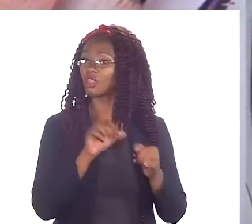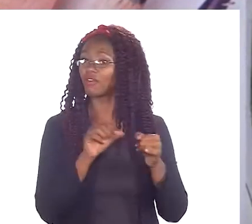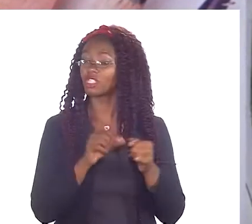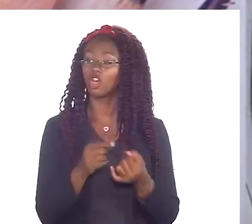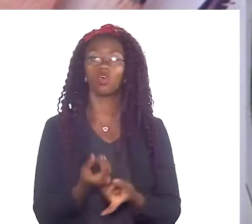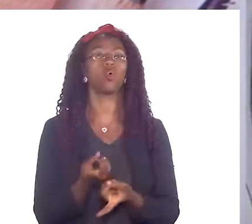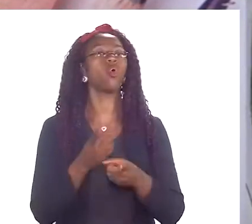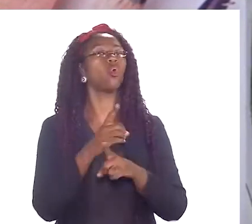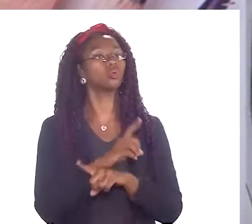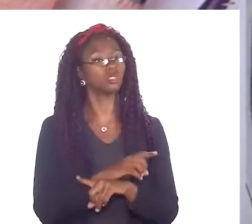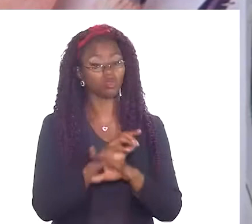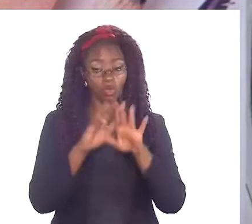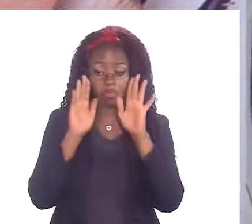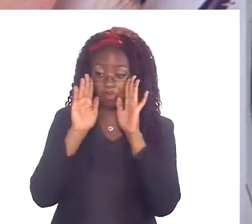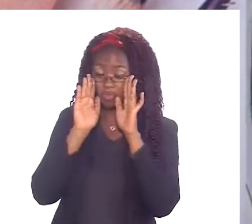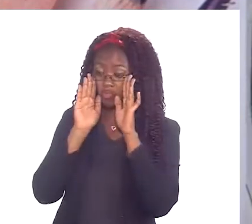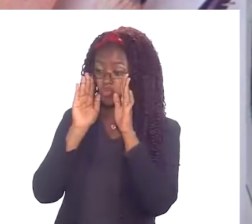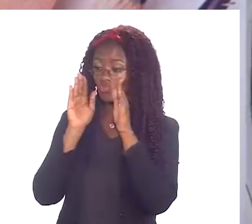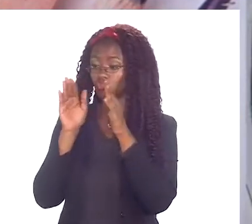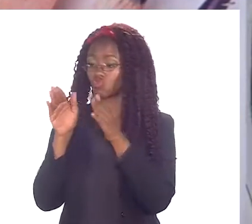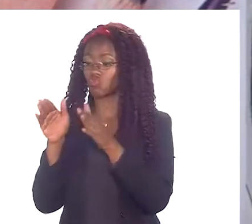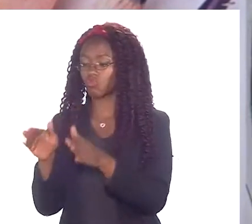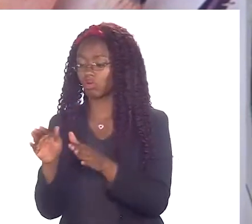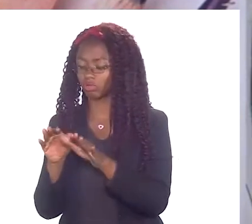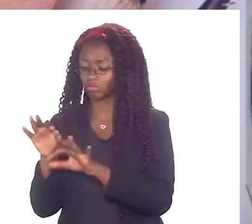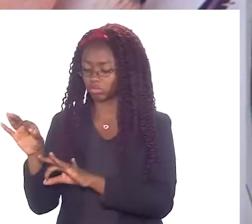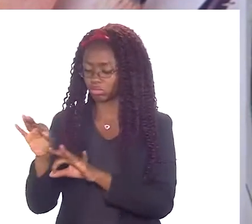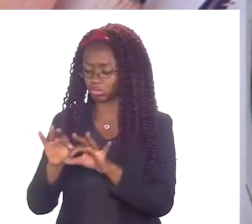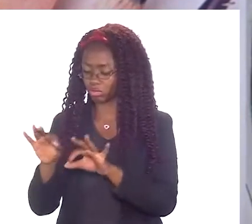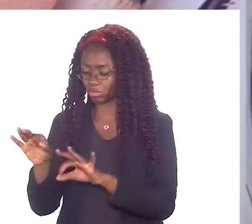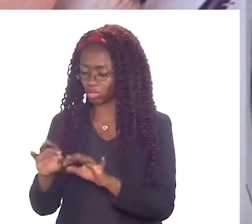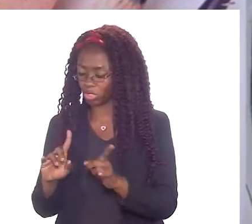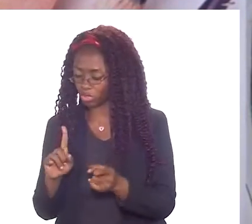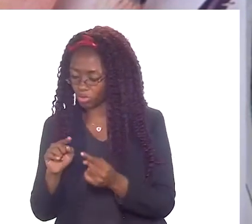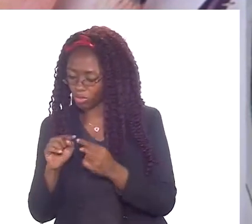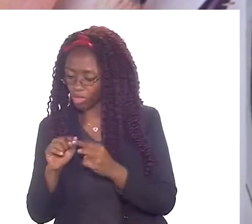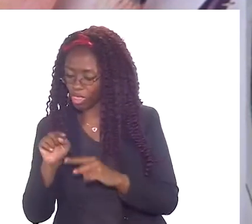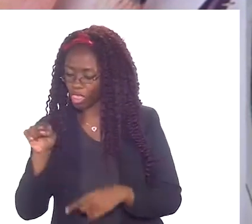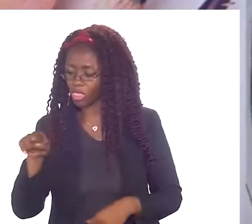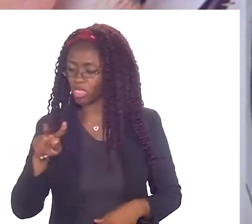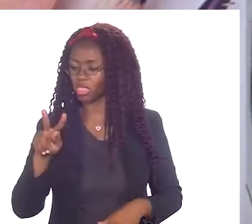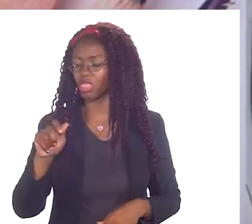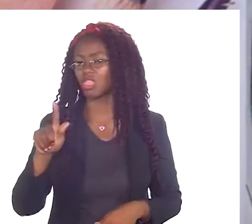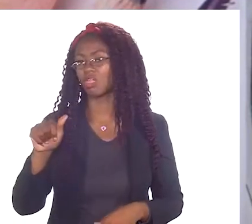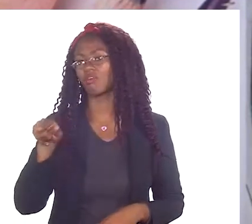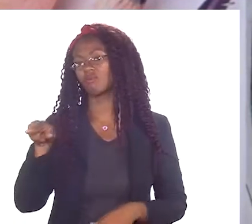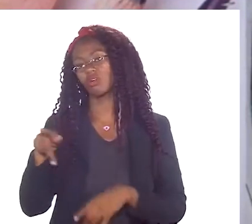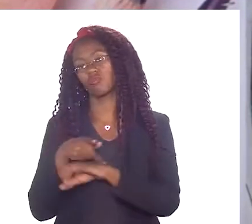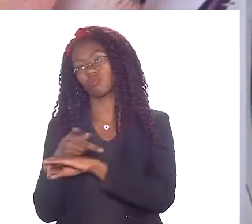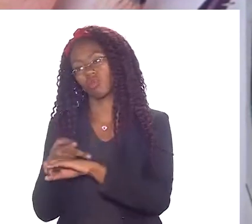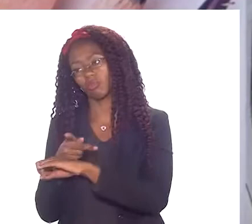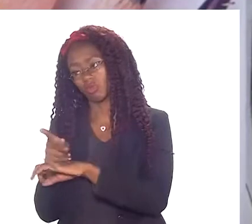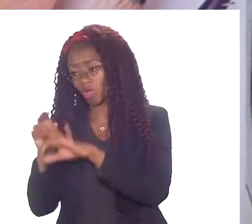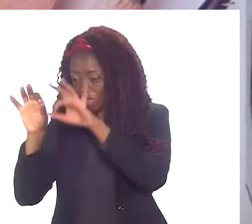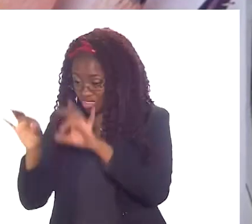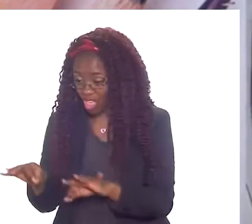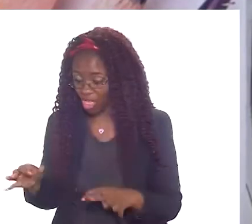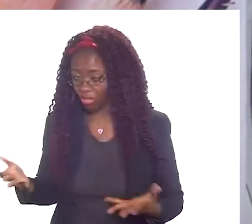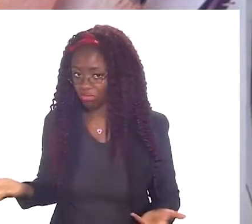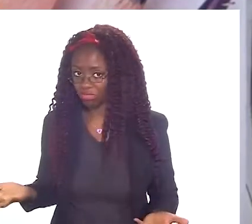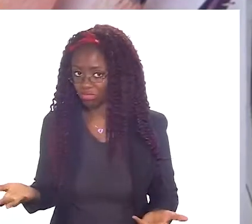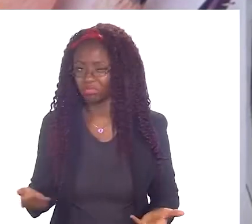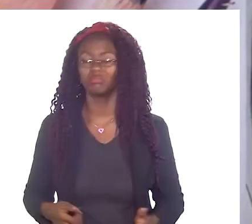você está dizendo é o contrário, não, foca, customiza, faz de acordo com o cargo que você está procurando.